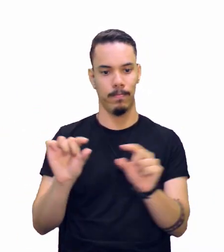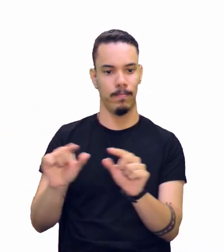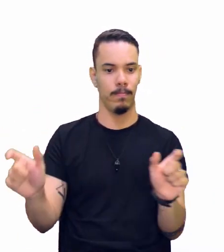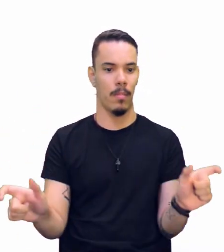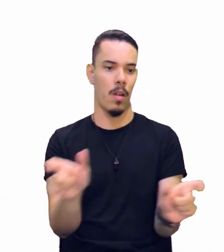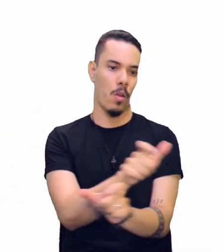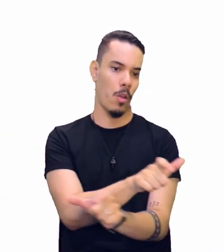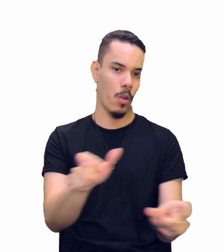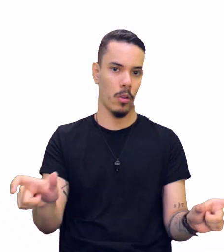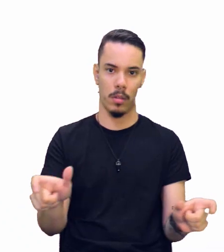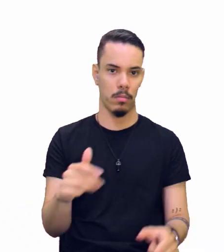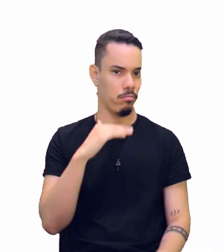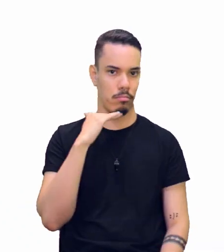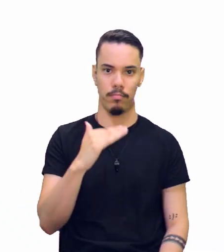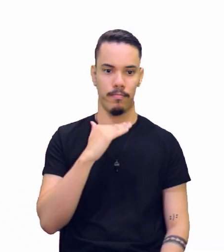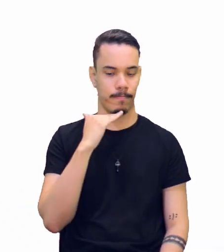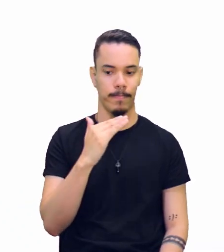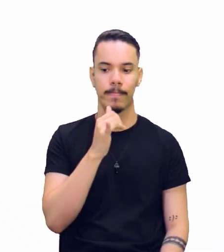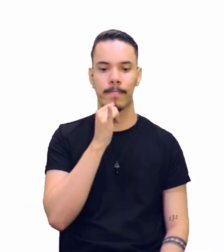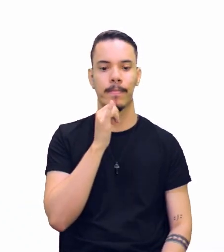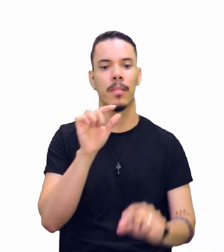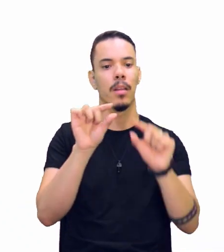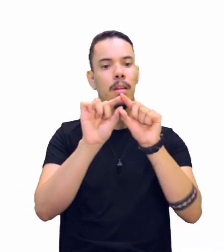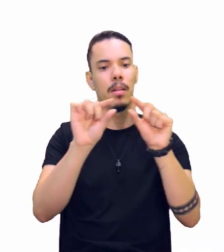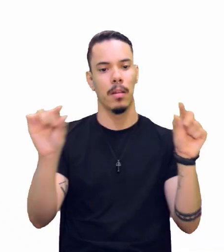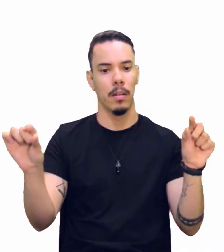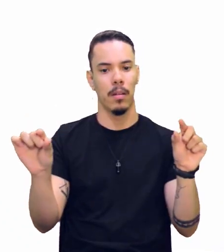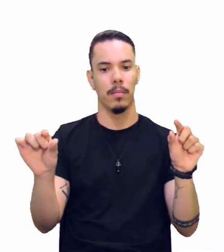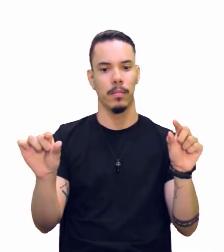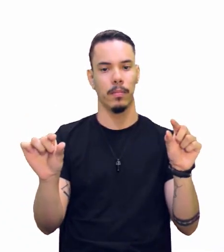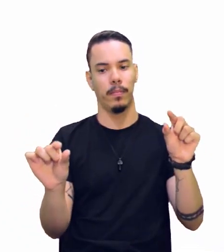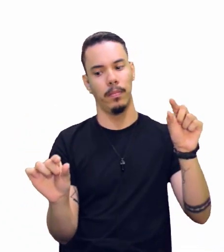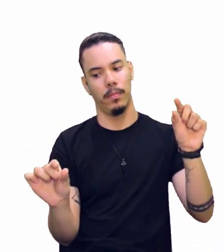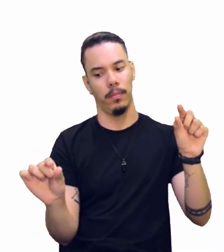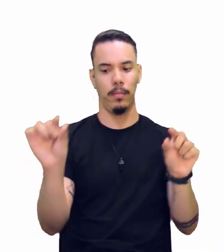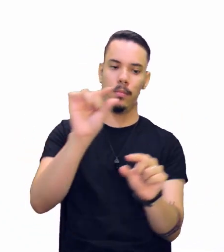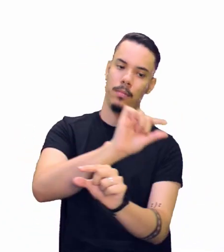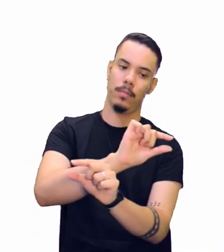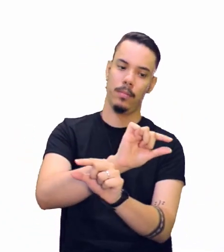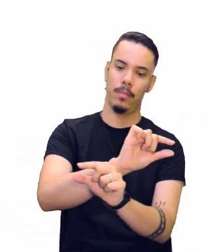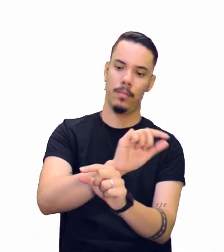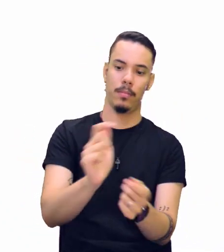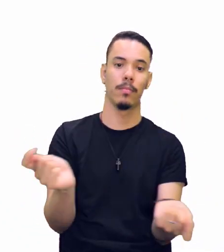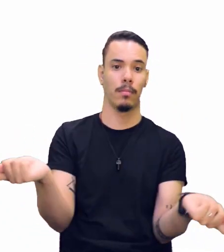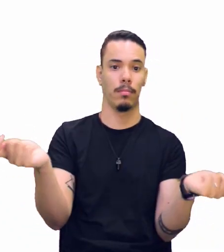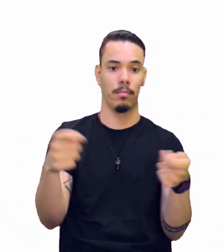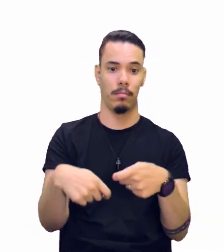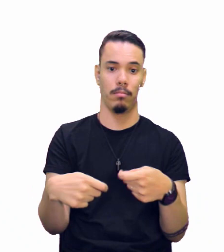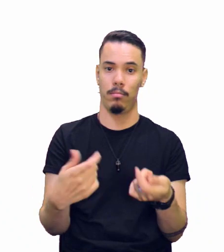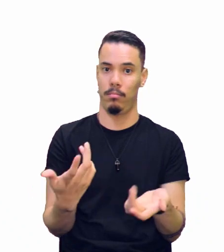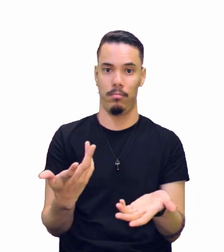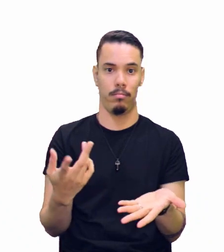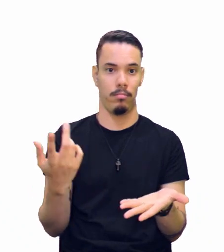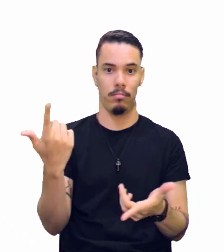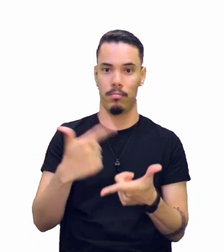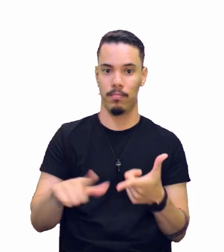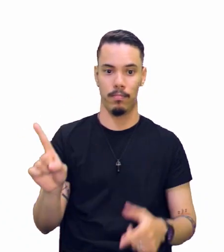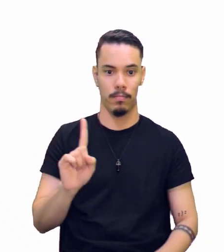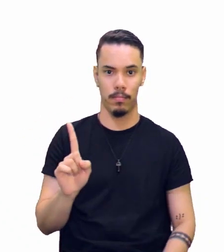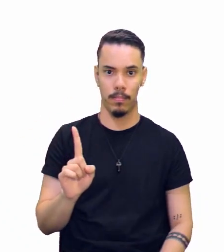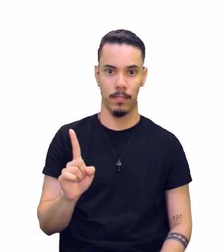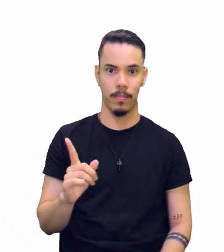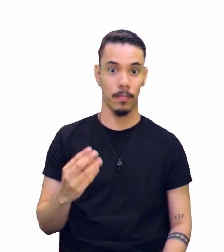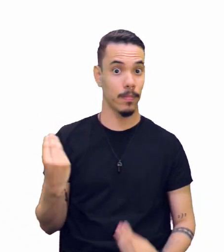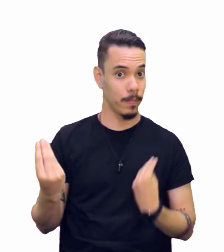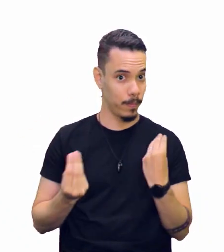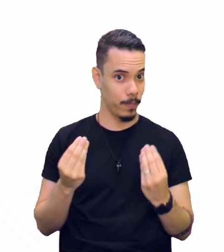pode primeiro falar a frase com o resultado e por último a frase com a condição. Como